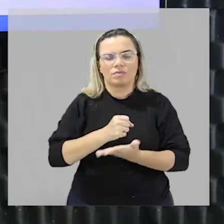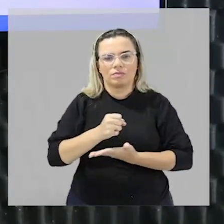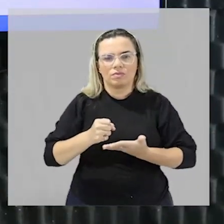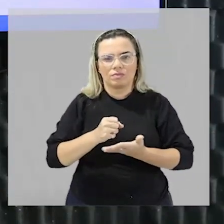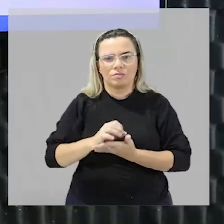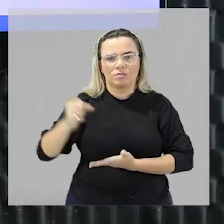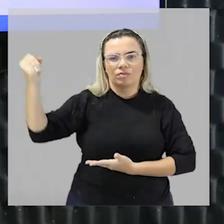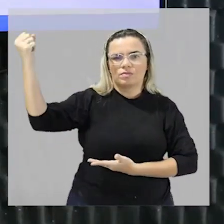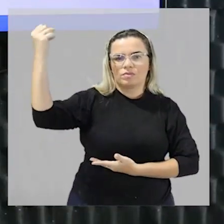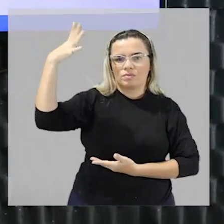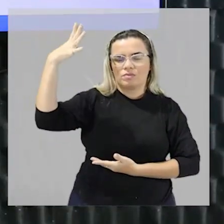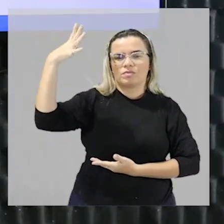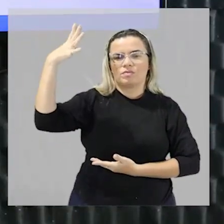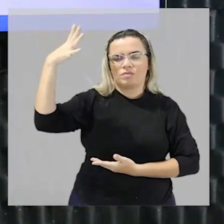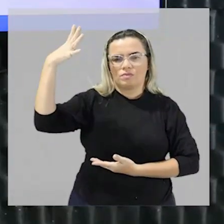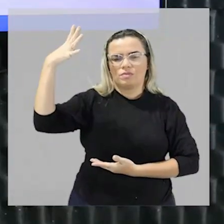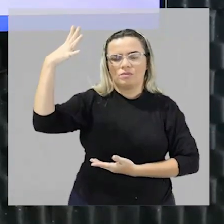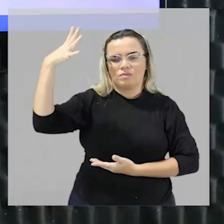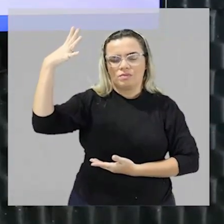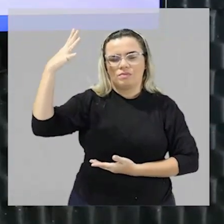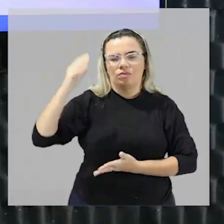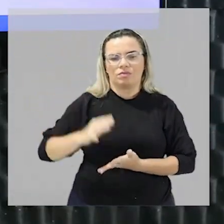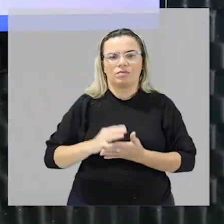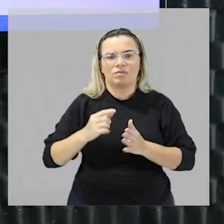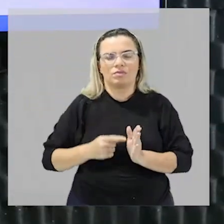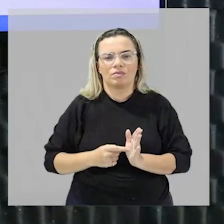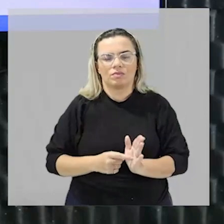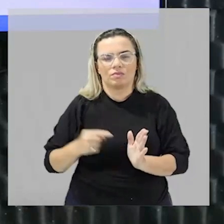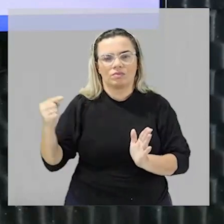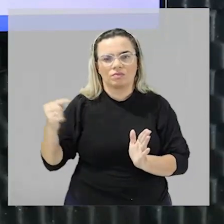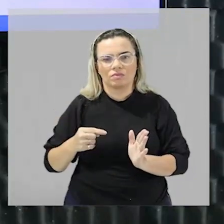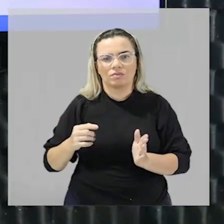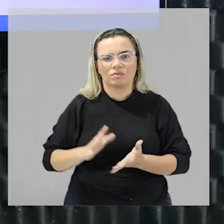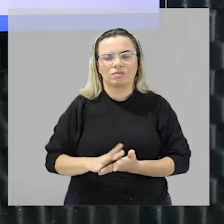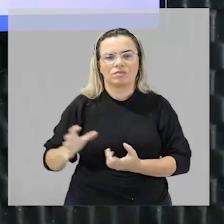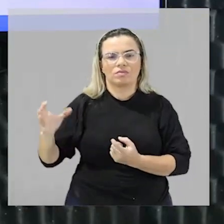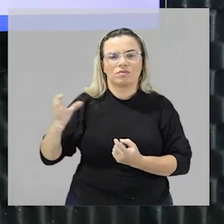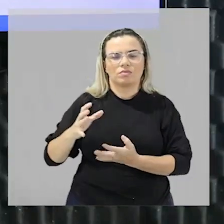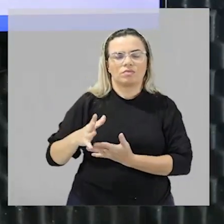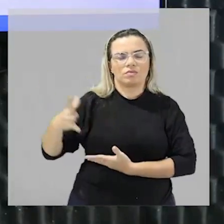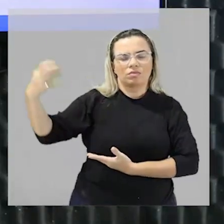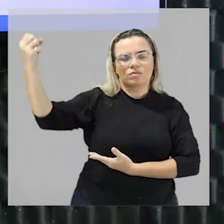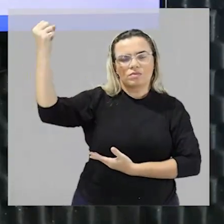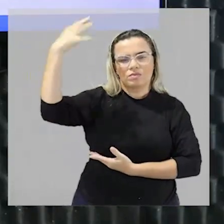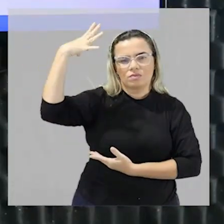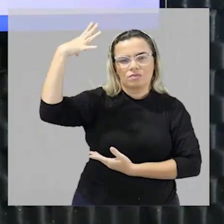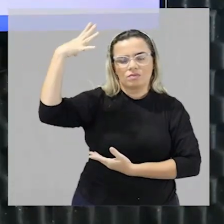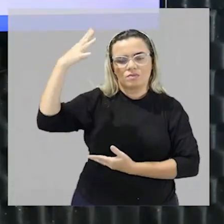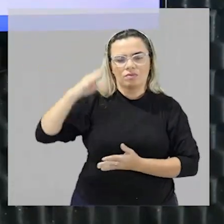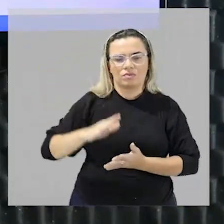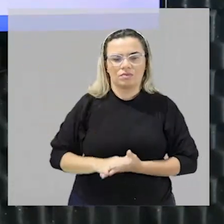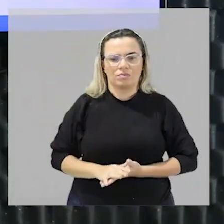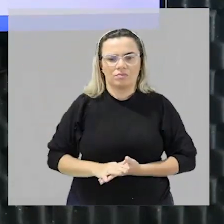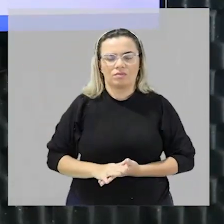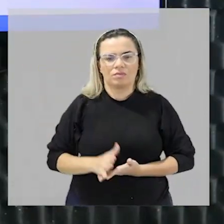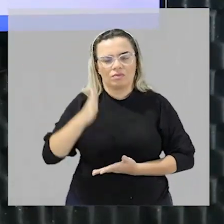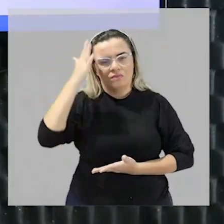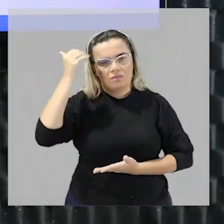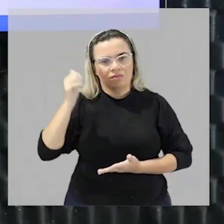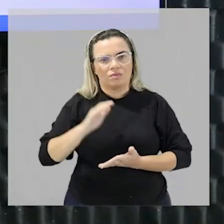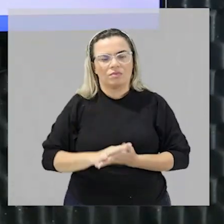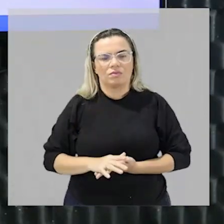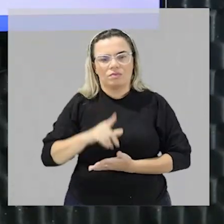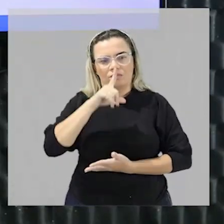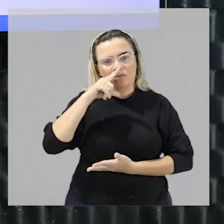no iluminismo. Esse modelo constitucional é um modelo de base iluminista, apesar de saber que Dom